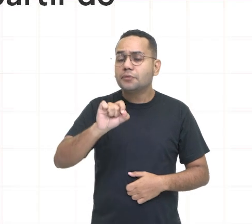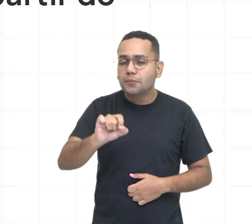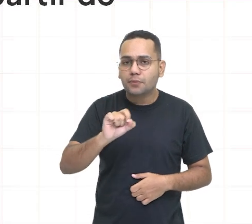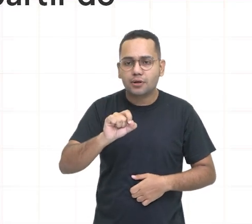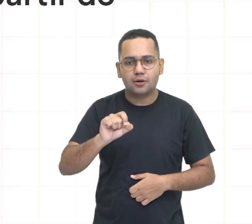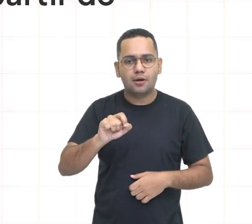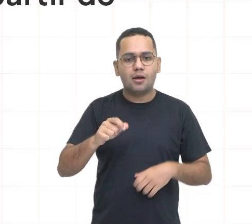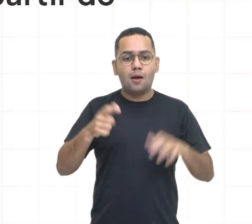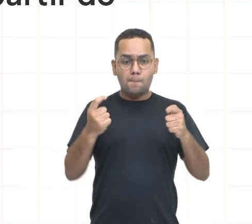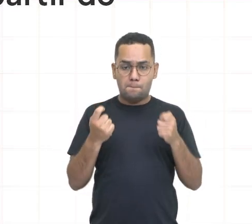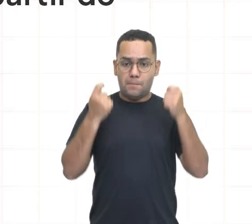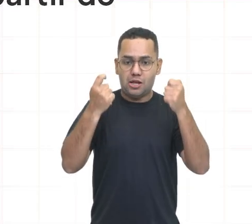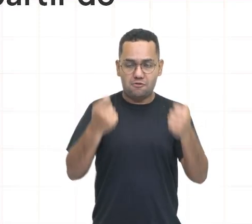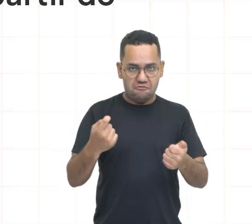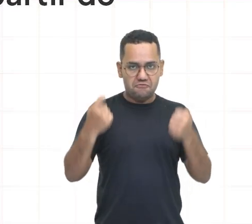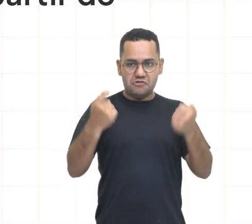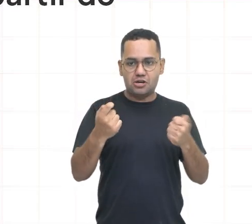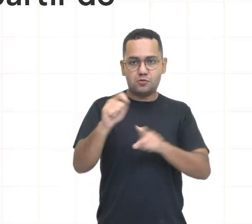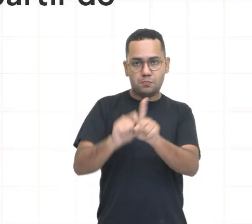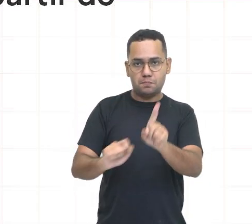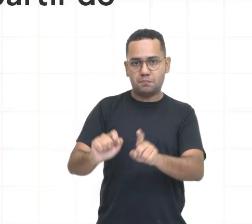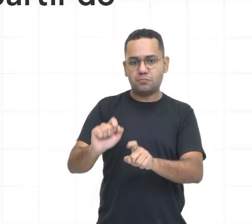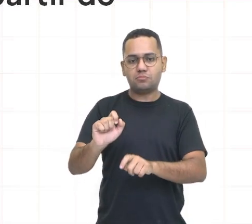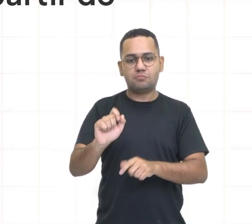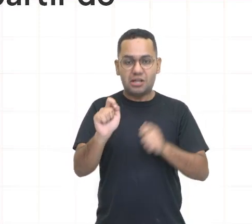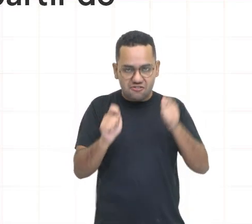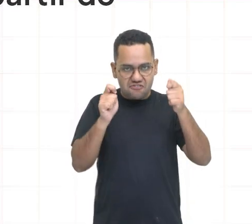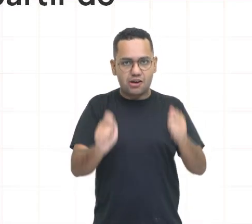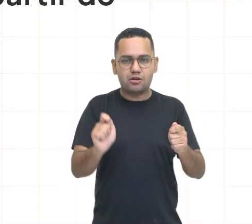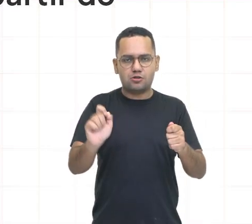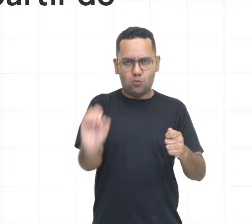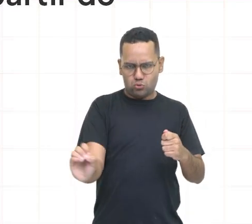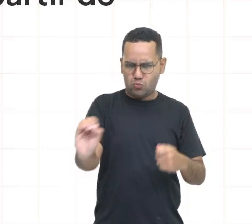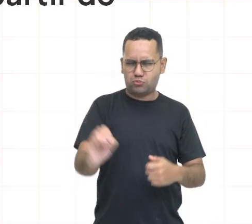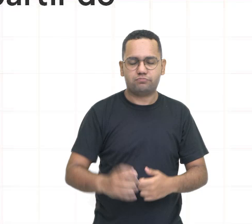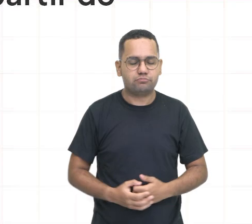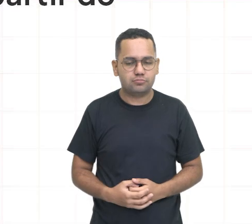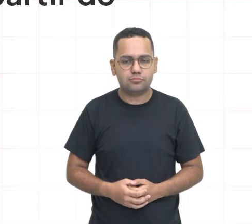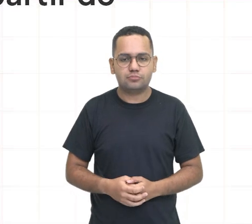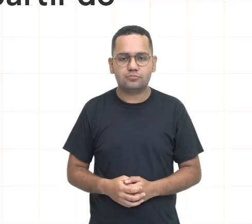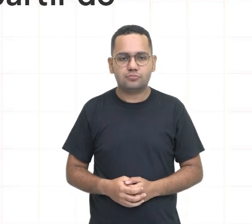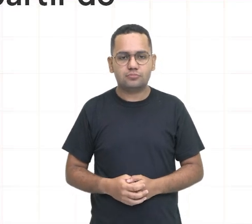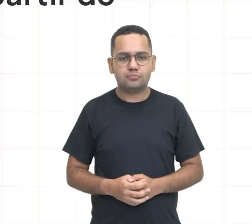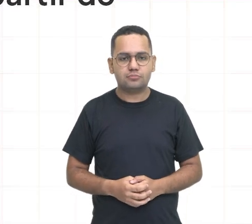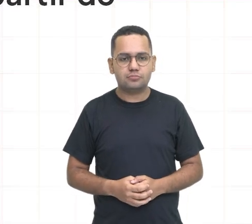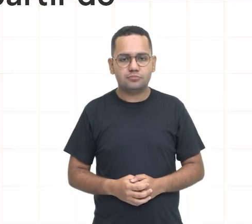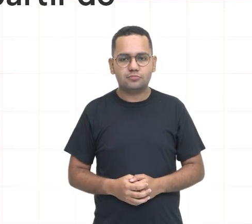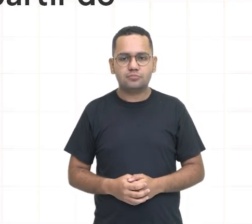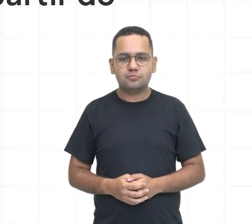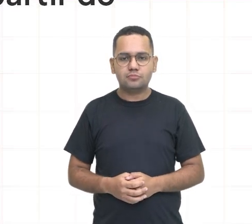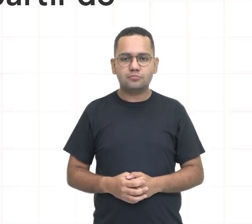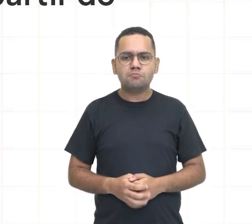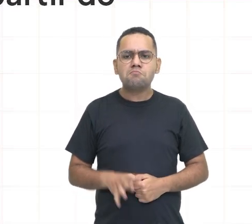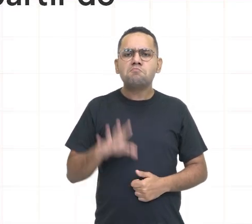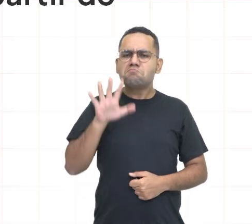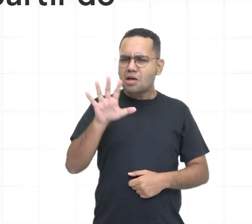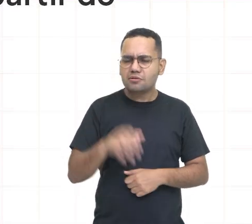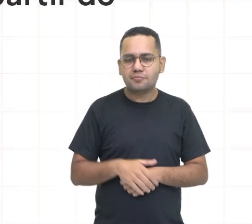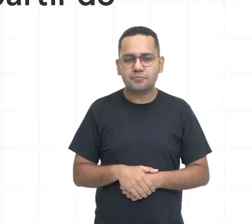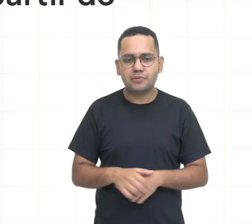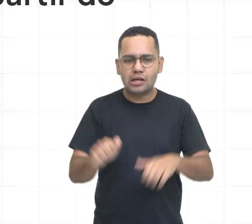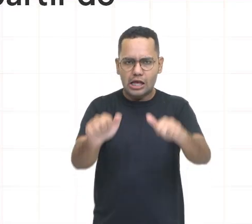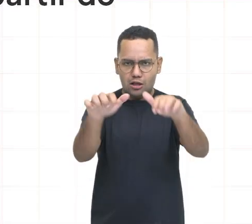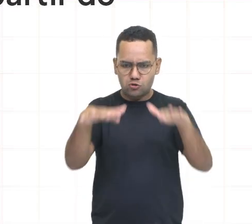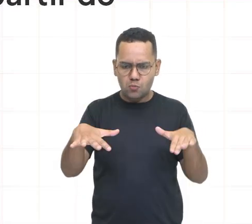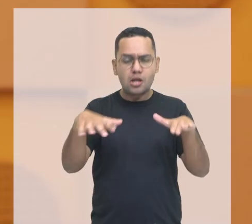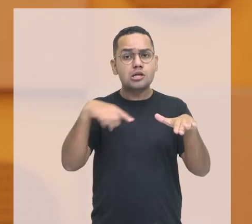de Outubro. Só que a Duma, ela era eleita e nem sempre ela estava ali para